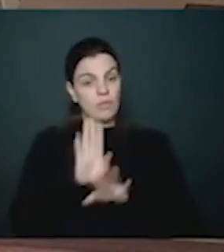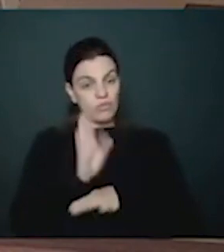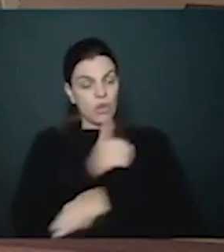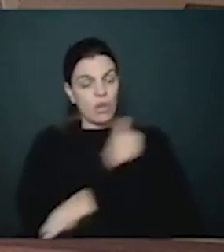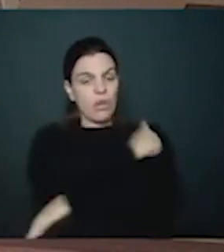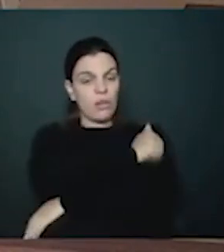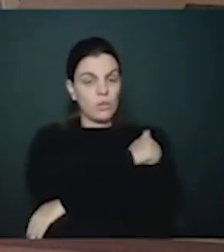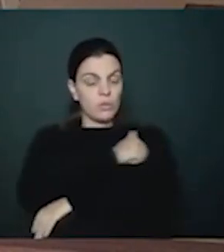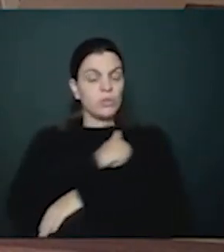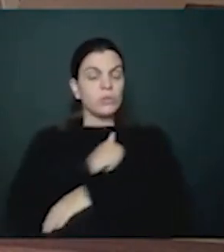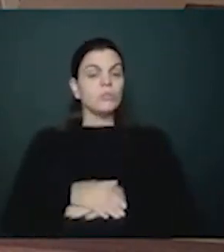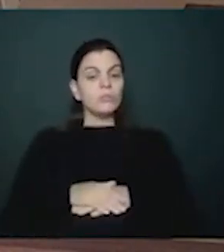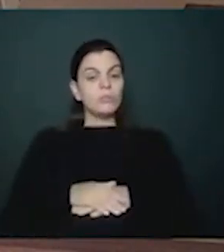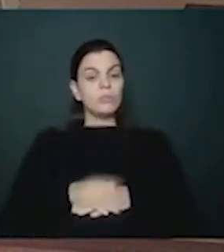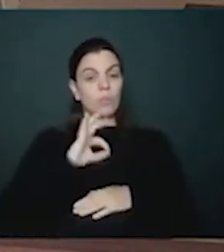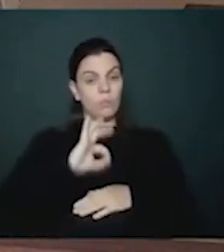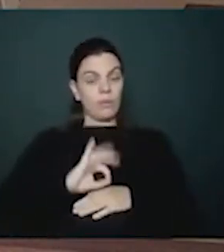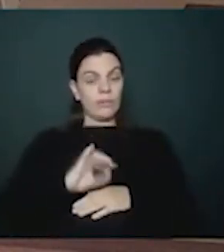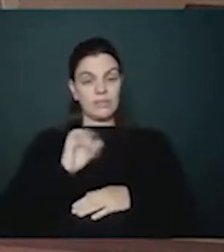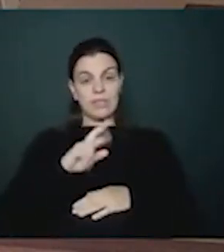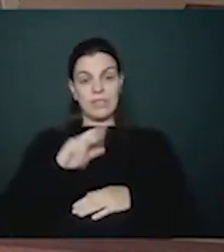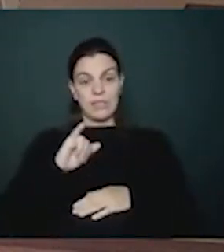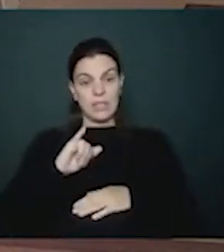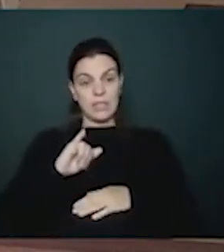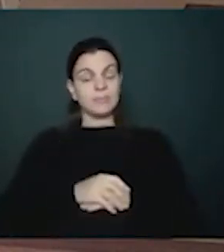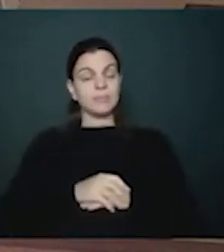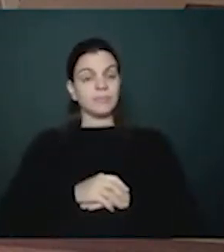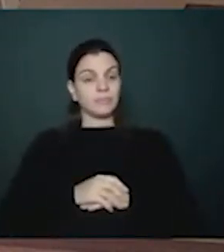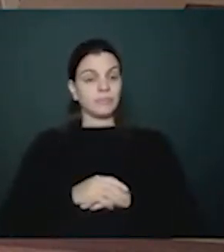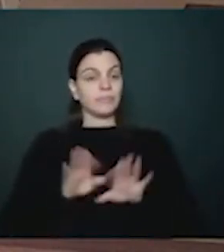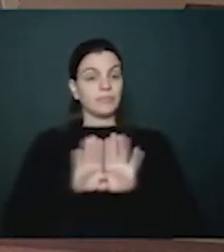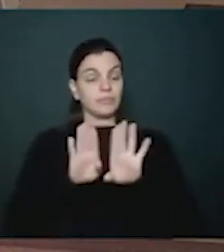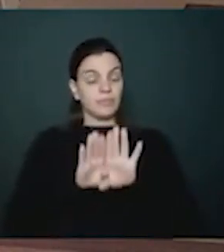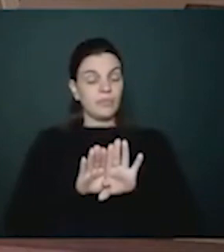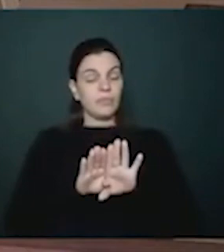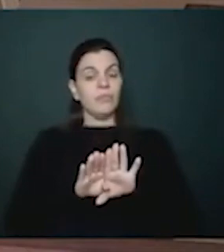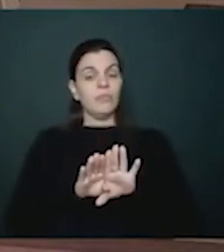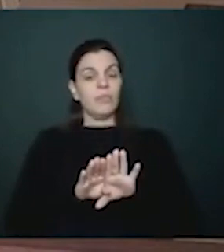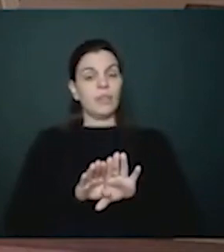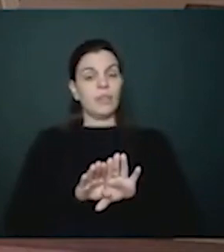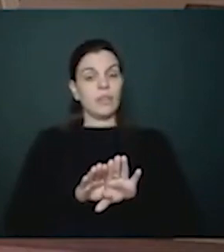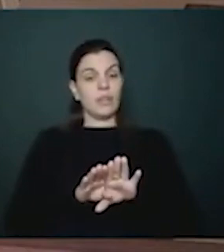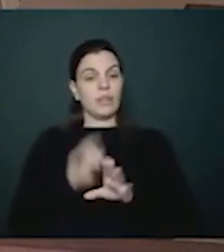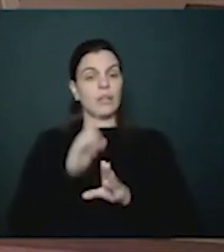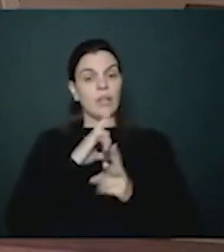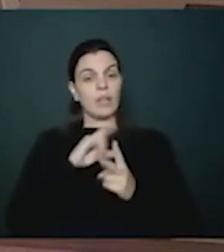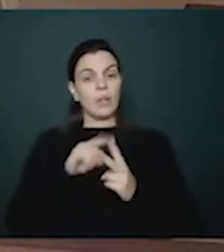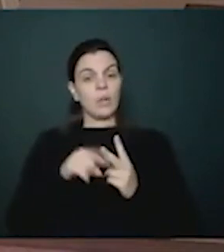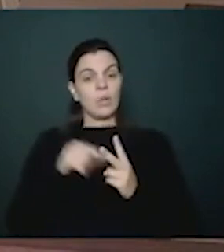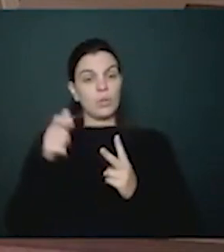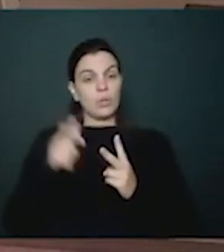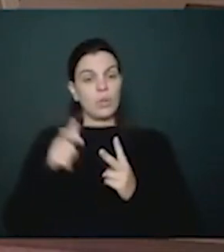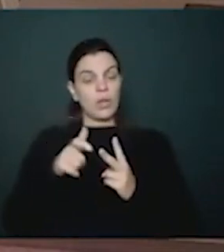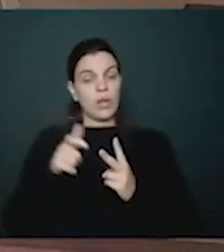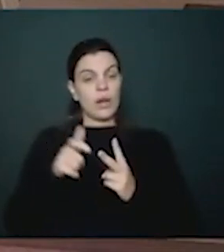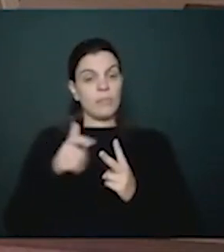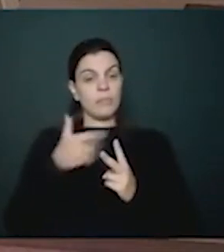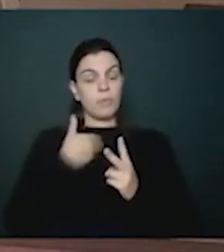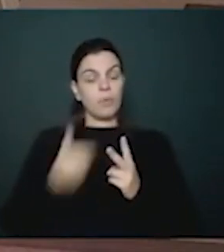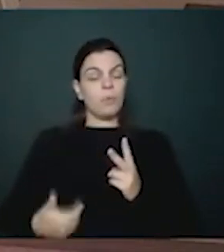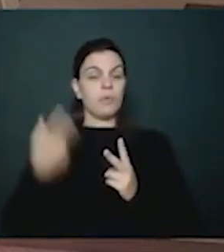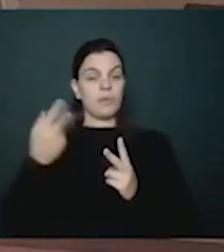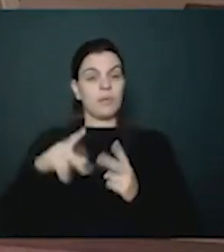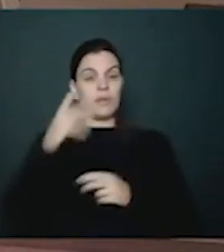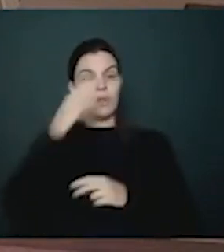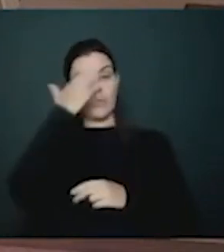Sirico, a nossa diretora Hilde, que tem dois logradouros públicos em Curitiba, ou um logradouro, que é uma praça, com o